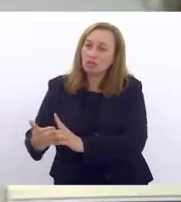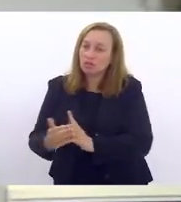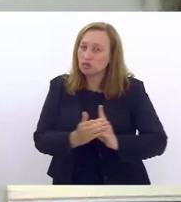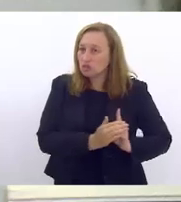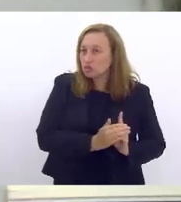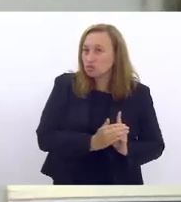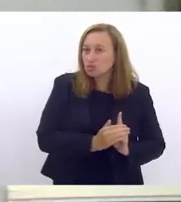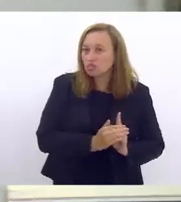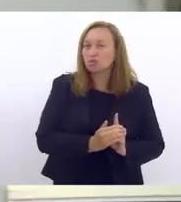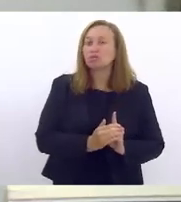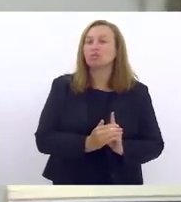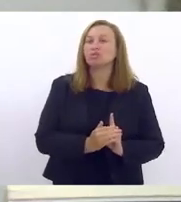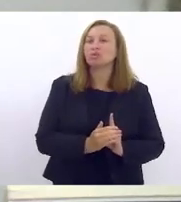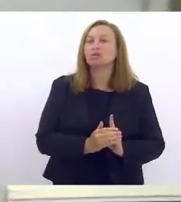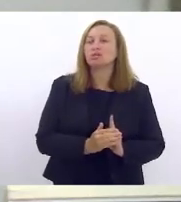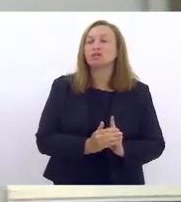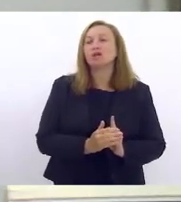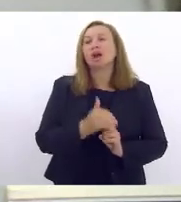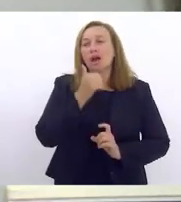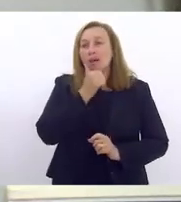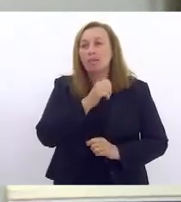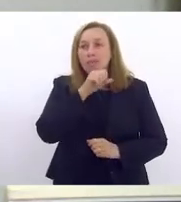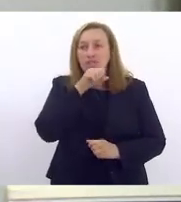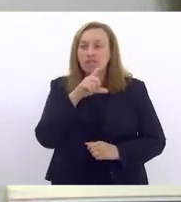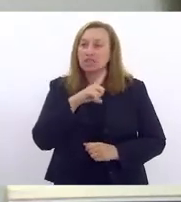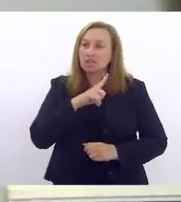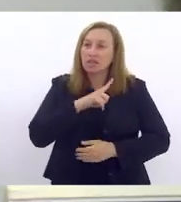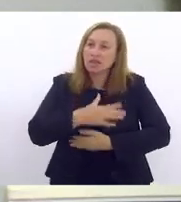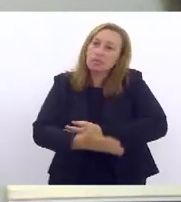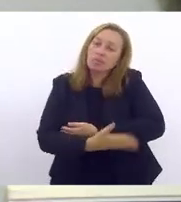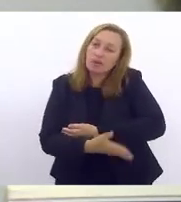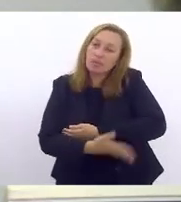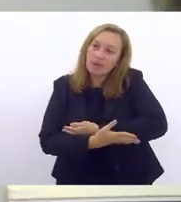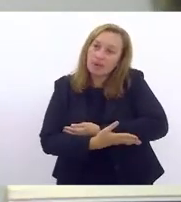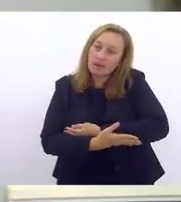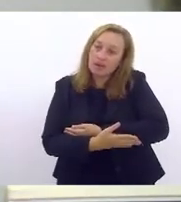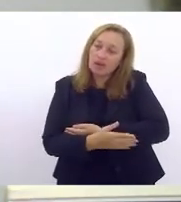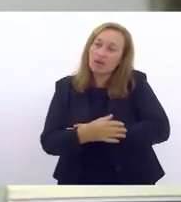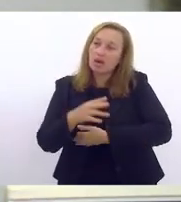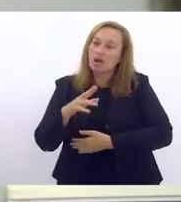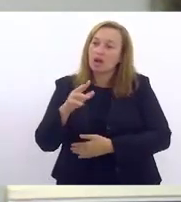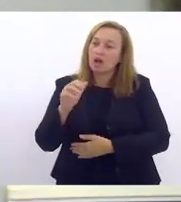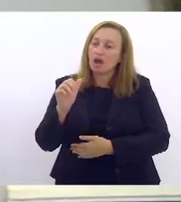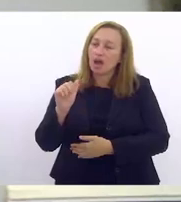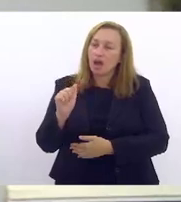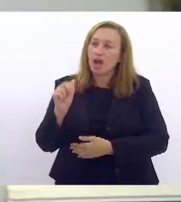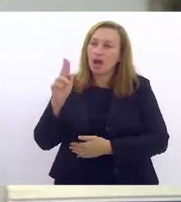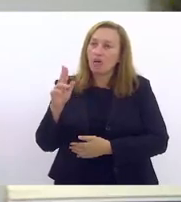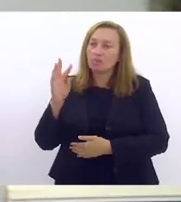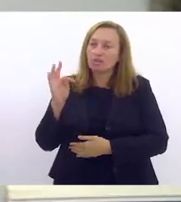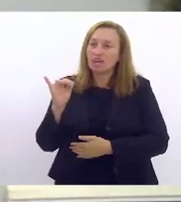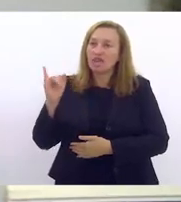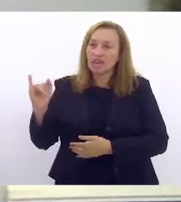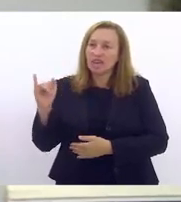para acolher as mães que têm os seus bebês na UTI neonatal. A gente tem um projeto Nascer